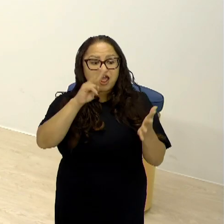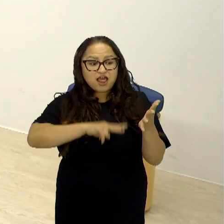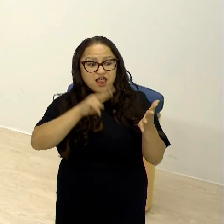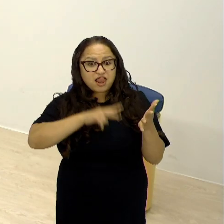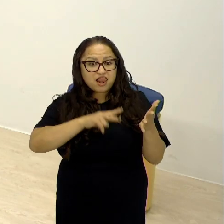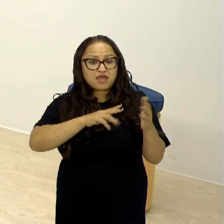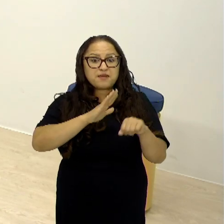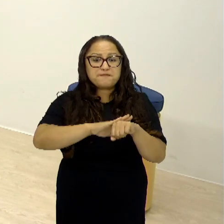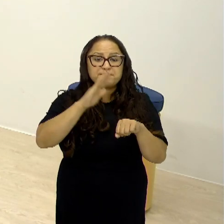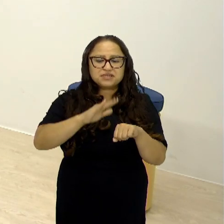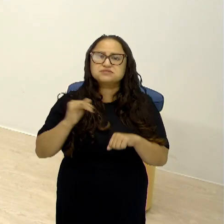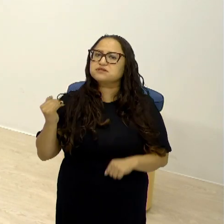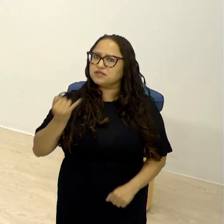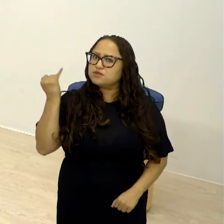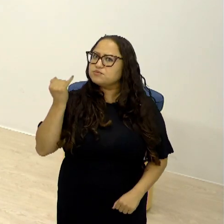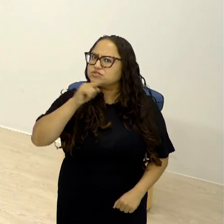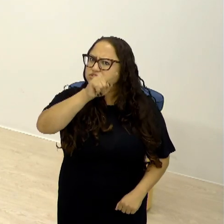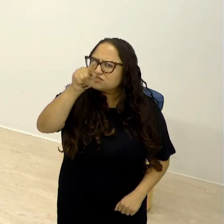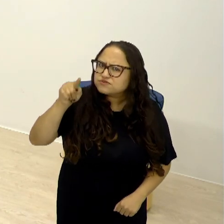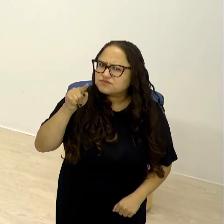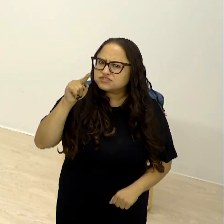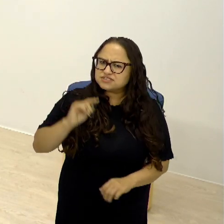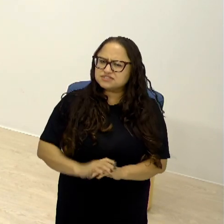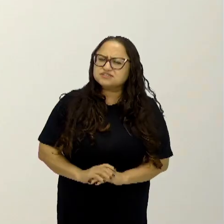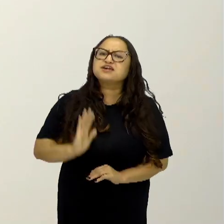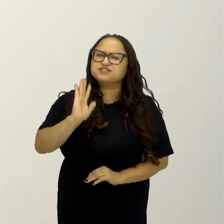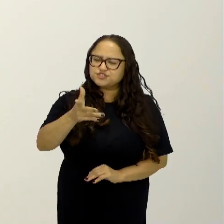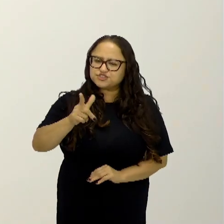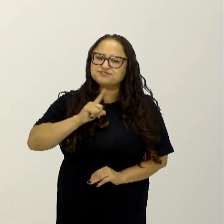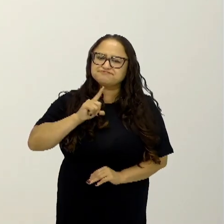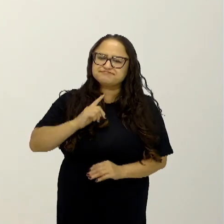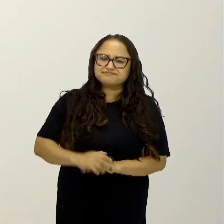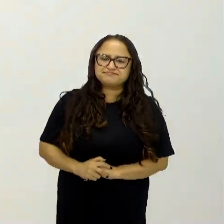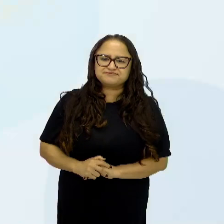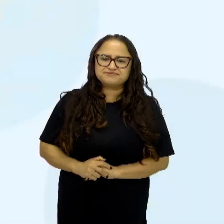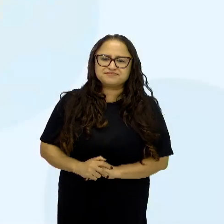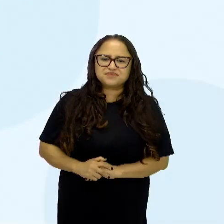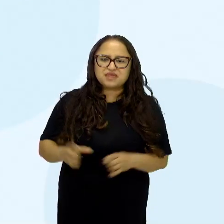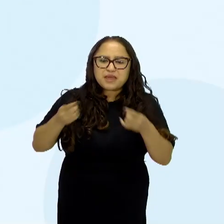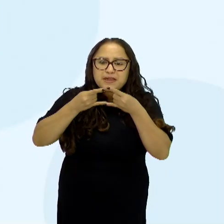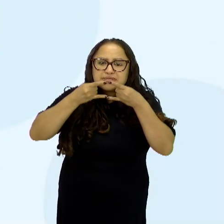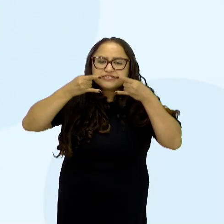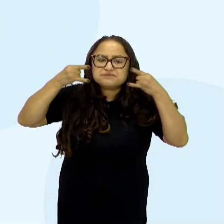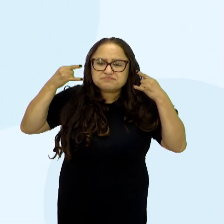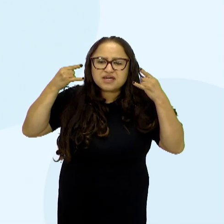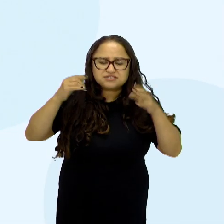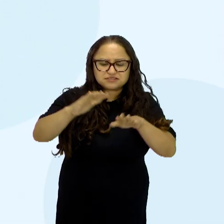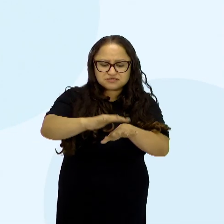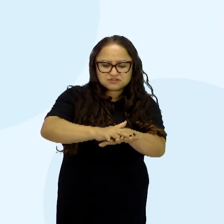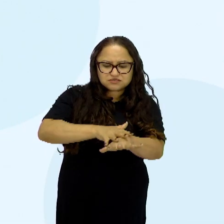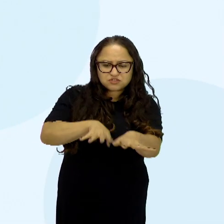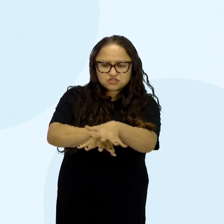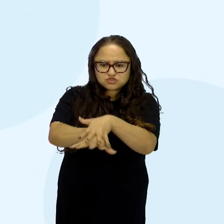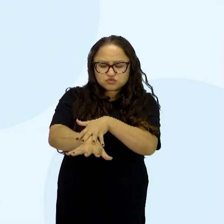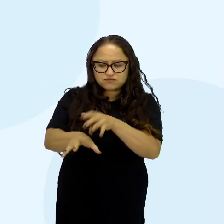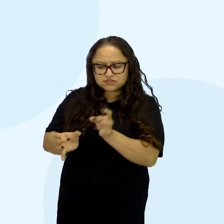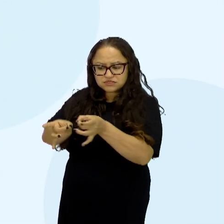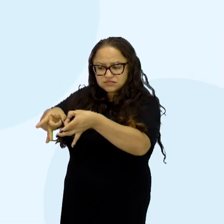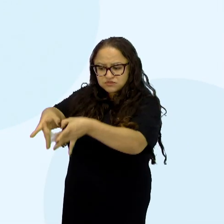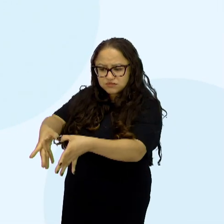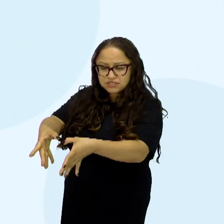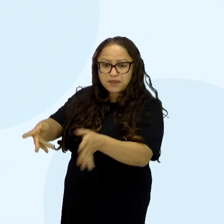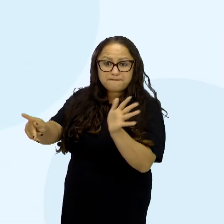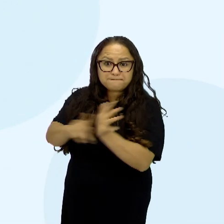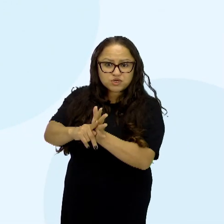pedacinho do texto que é bem importante para vocês. Eu já vou jogar aqui, então. As máscaras e luvas devem ser descartadas em